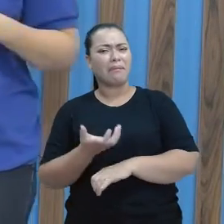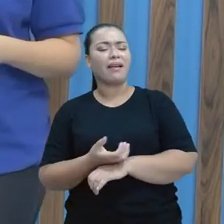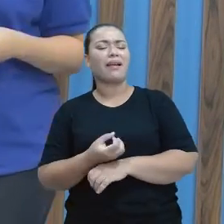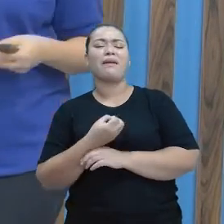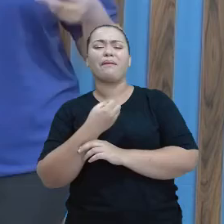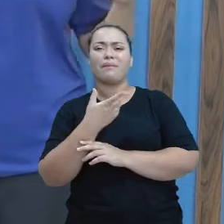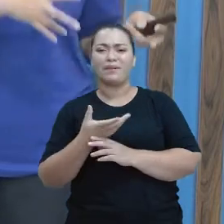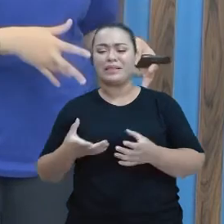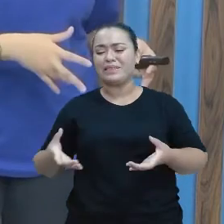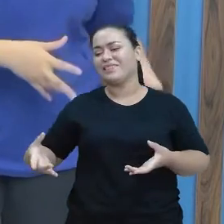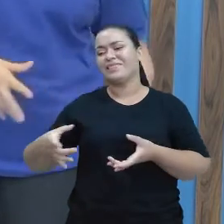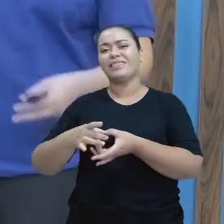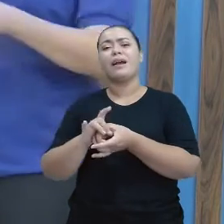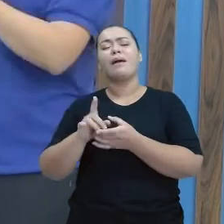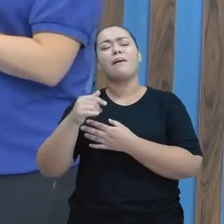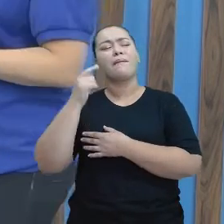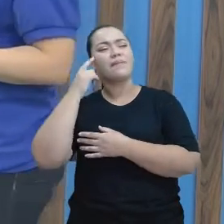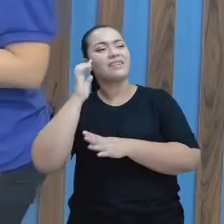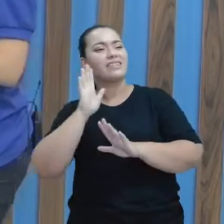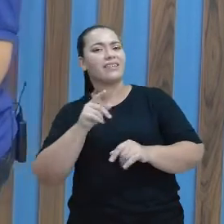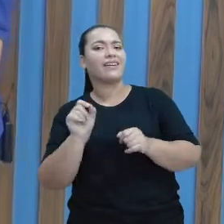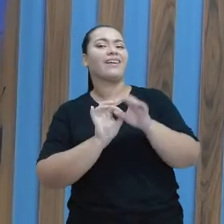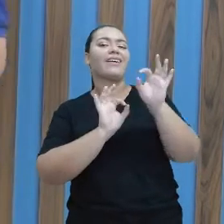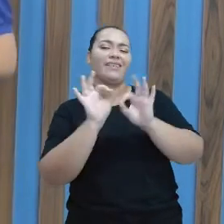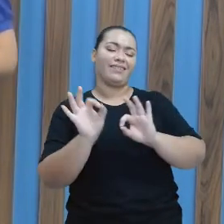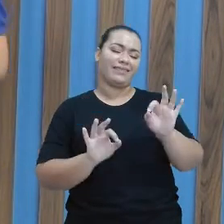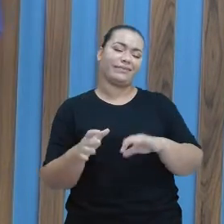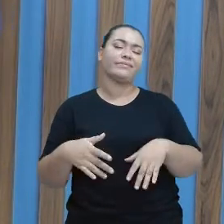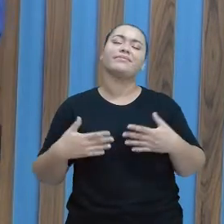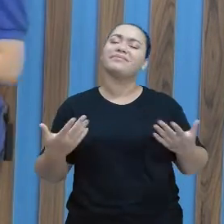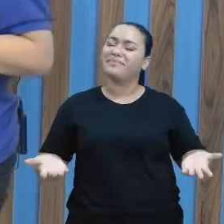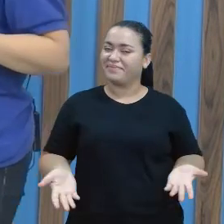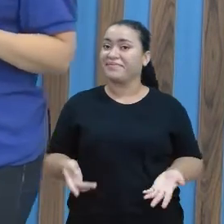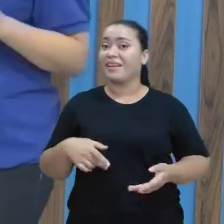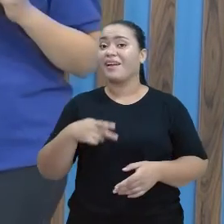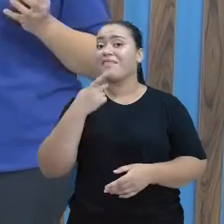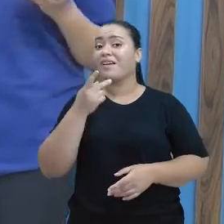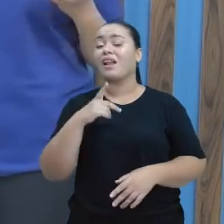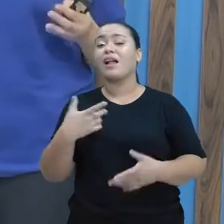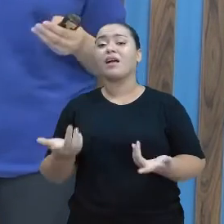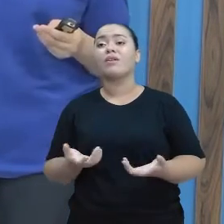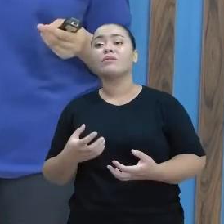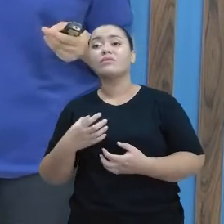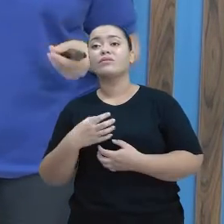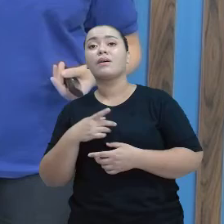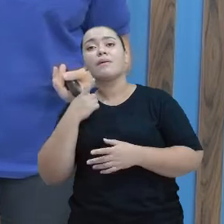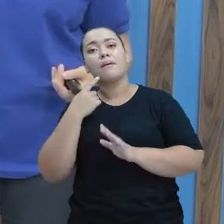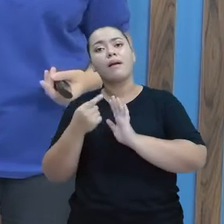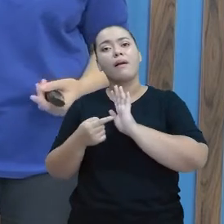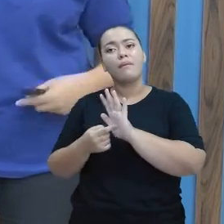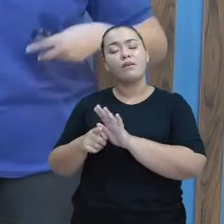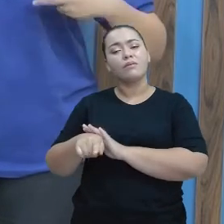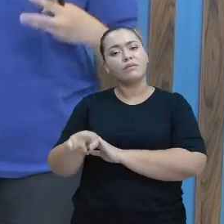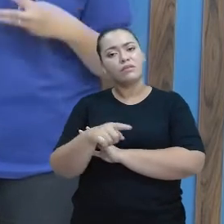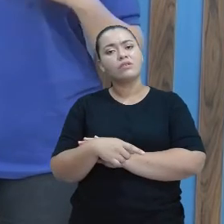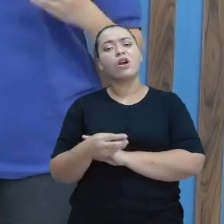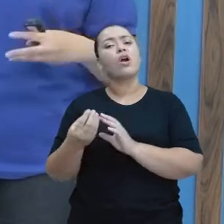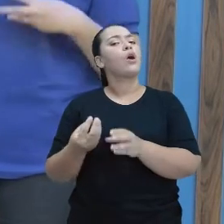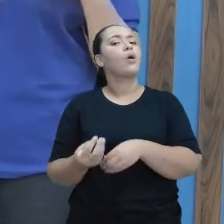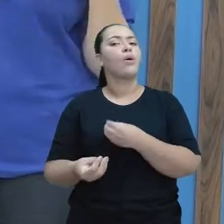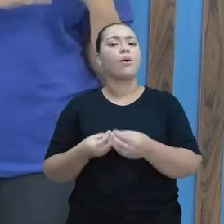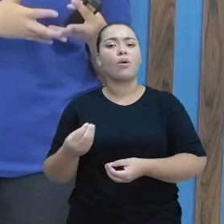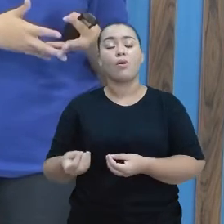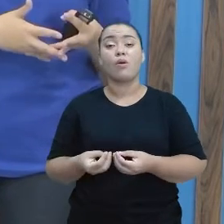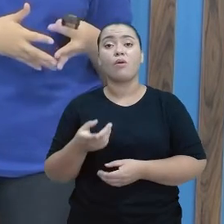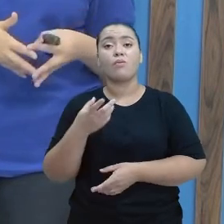que quando a gente pensa numa coisa, o professor já colocou aqui, ó, justamente falando sobre a maneira da gente mostrar para você como esses